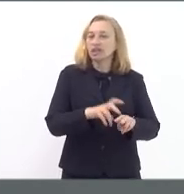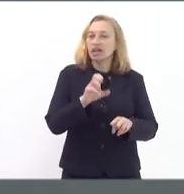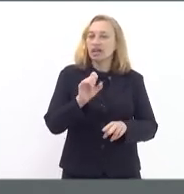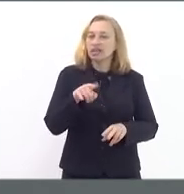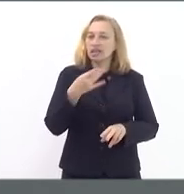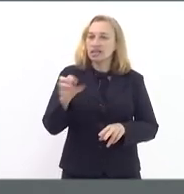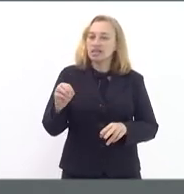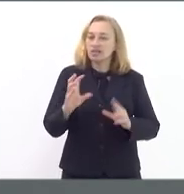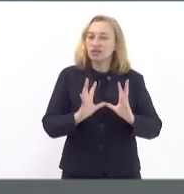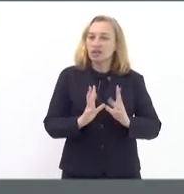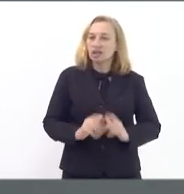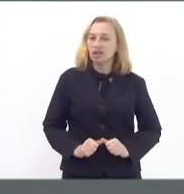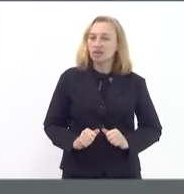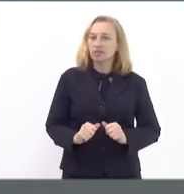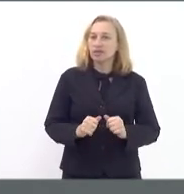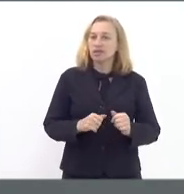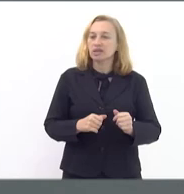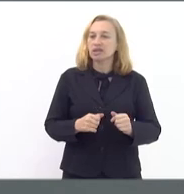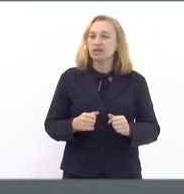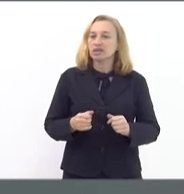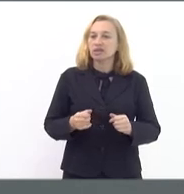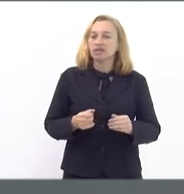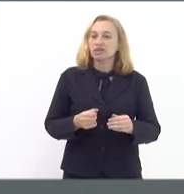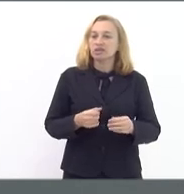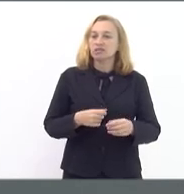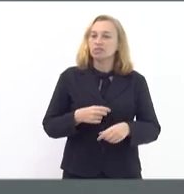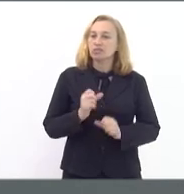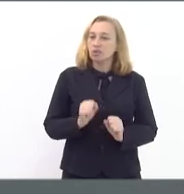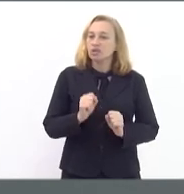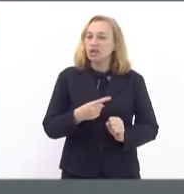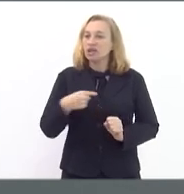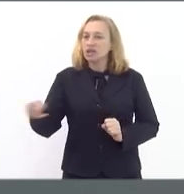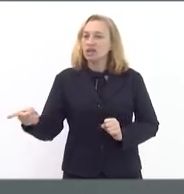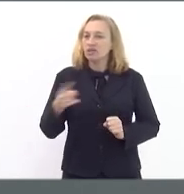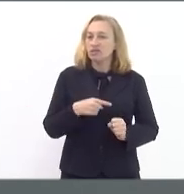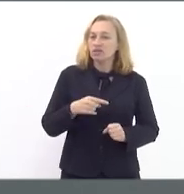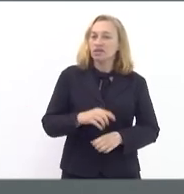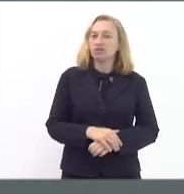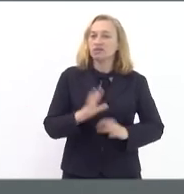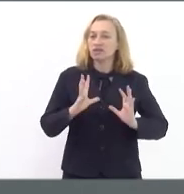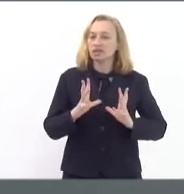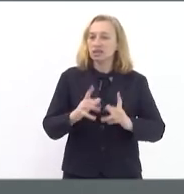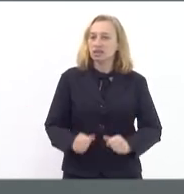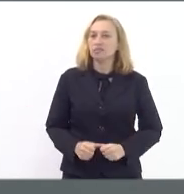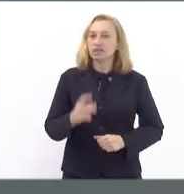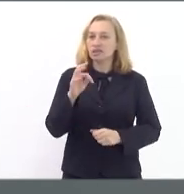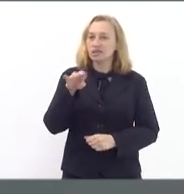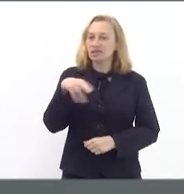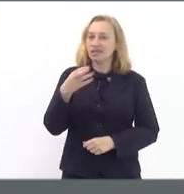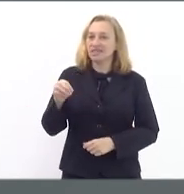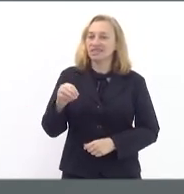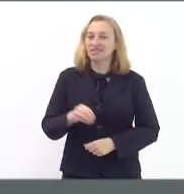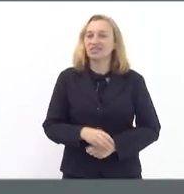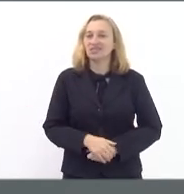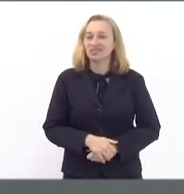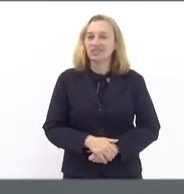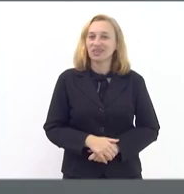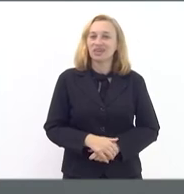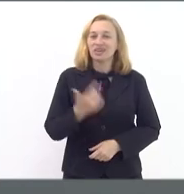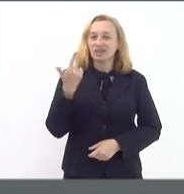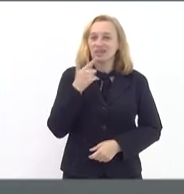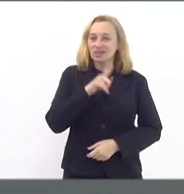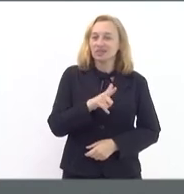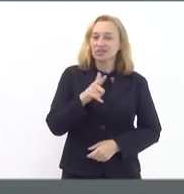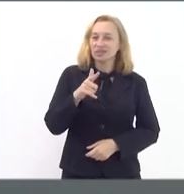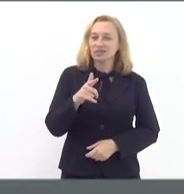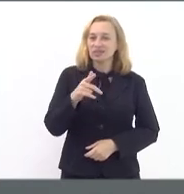ela fica limpa ela fica transitável a gente consegue fazer uma limpeza na estação para aqui os